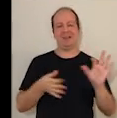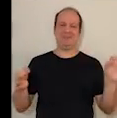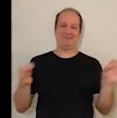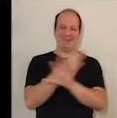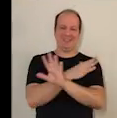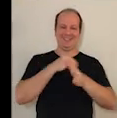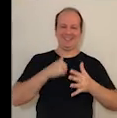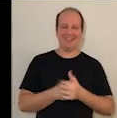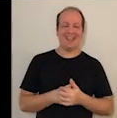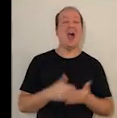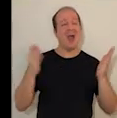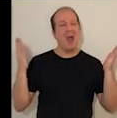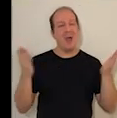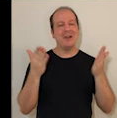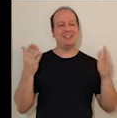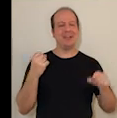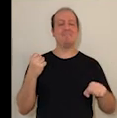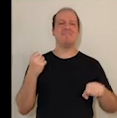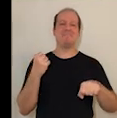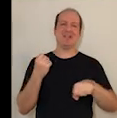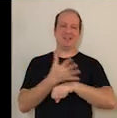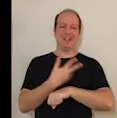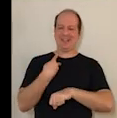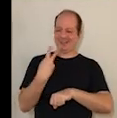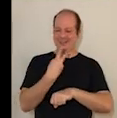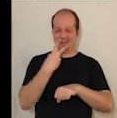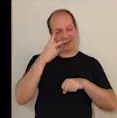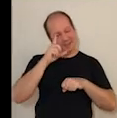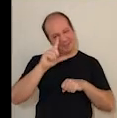parasita. Enganamos todos eles com o meu plano.